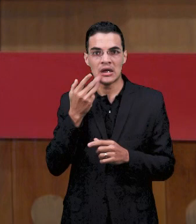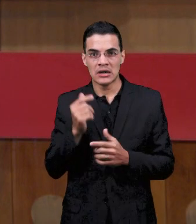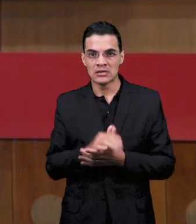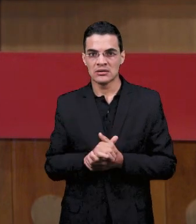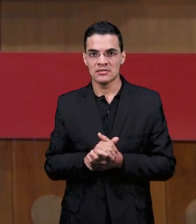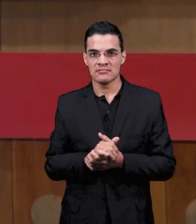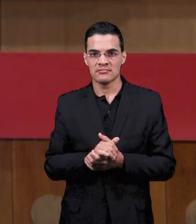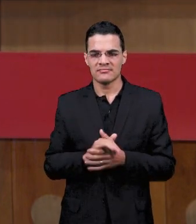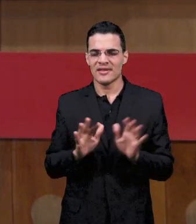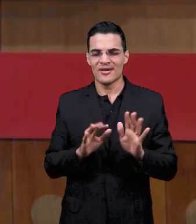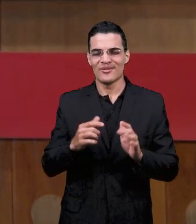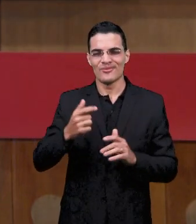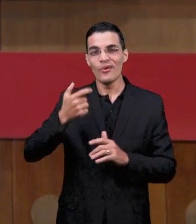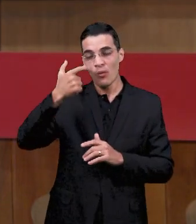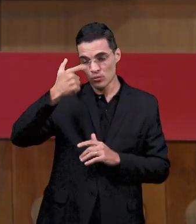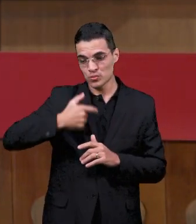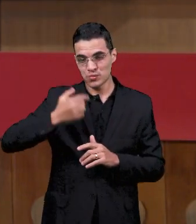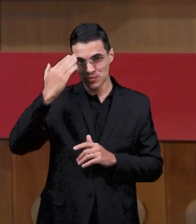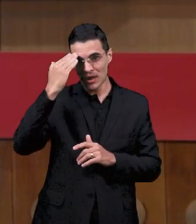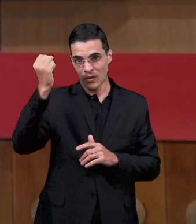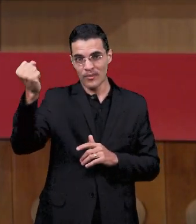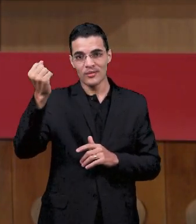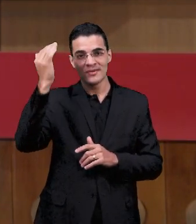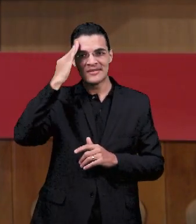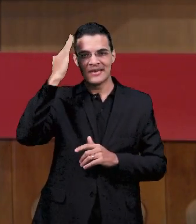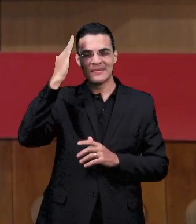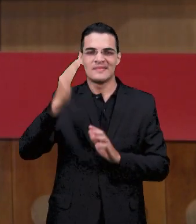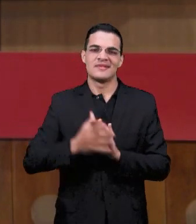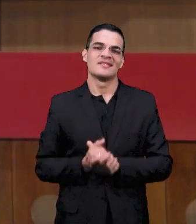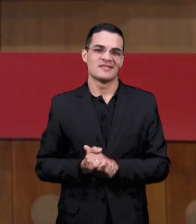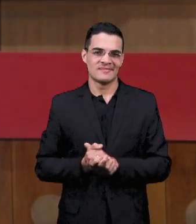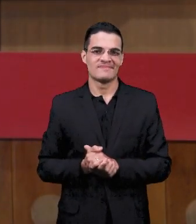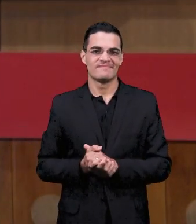ia, ele deixou acontecer,